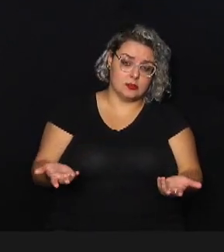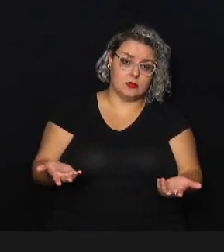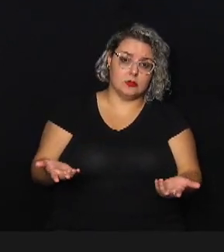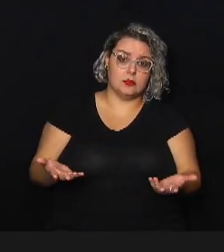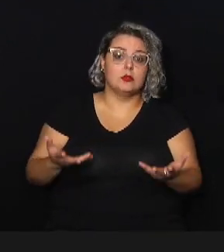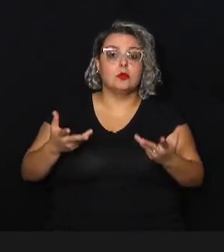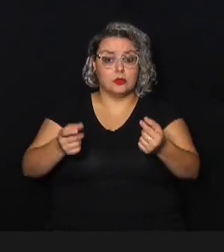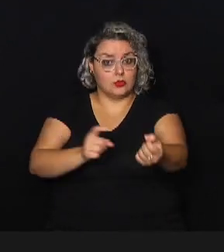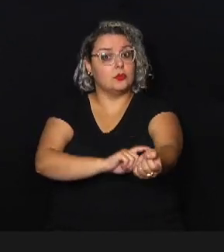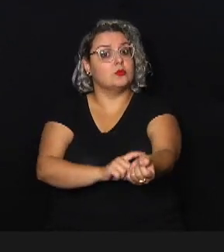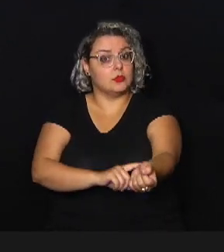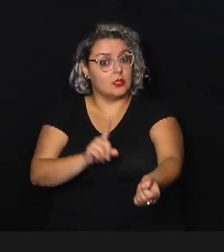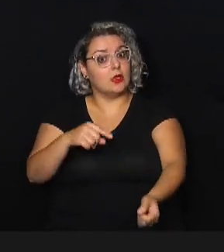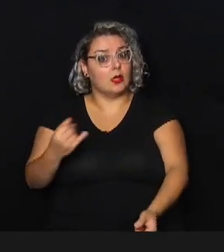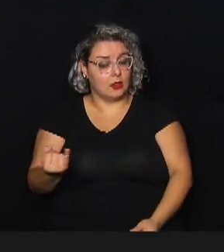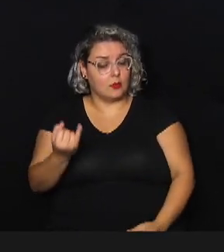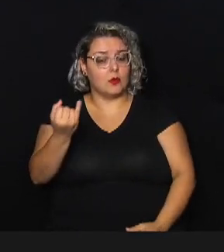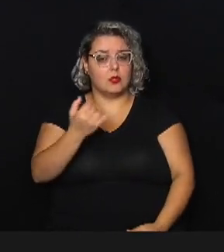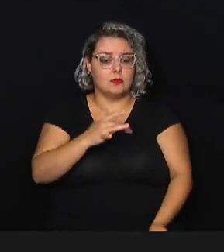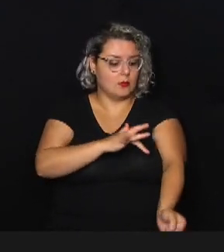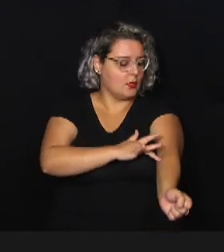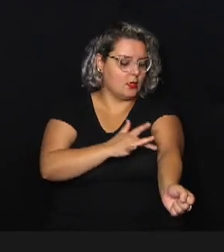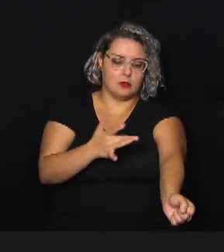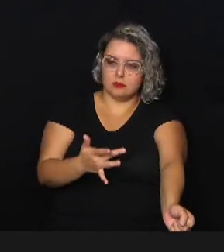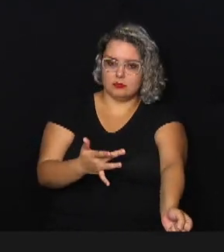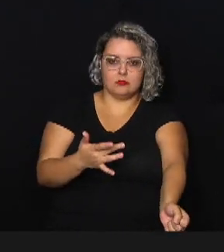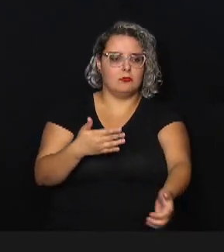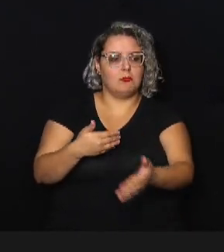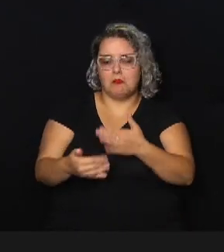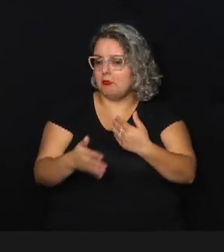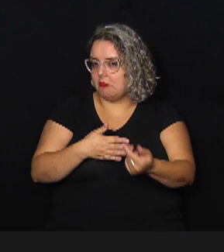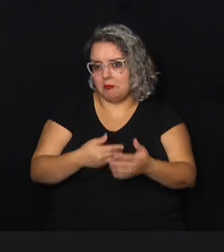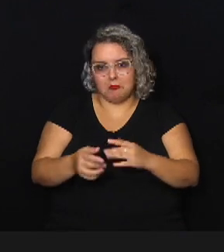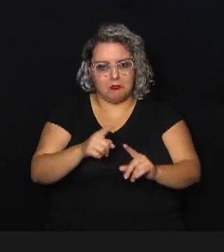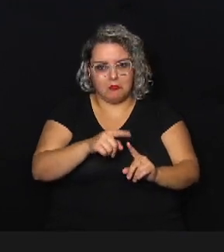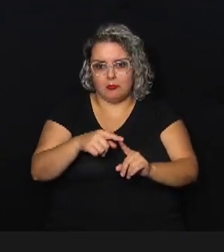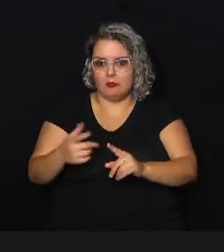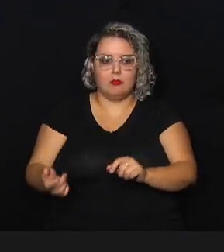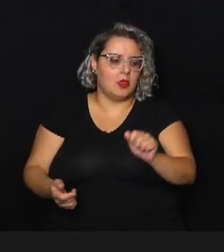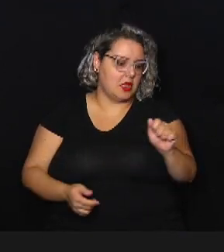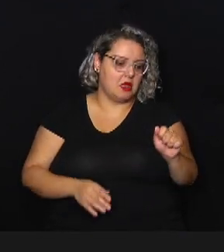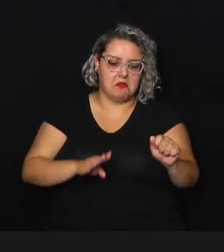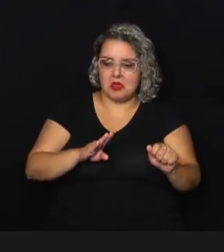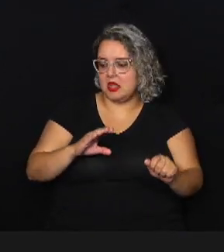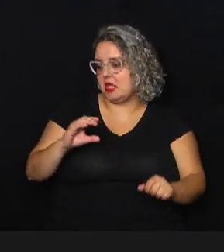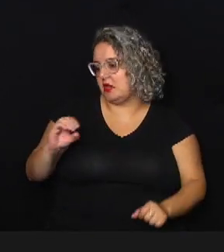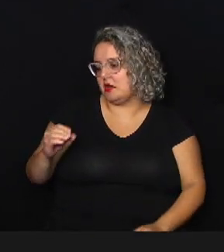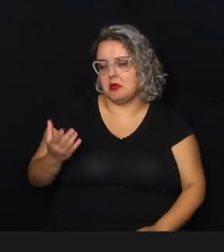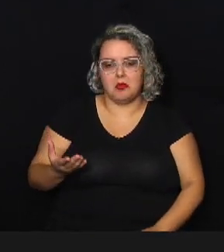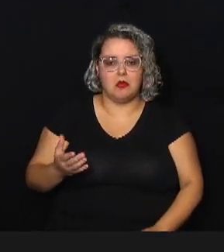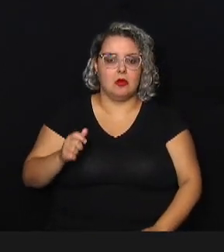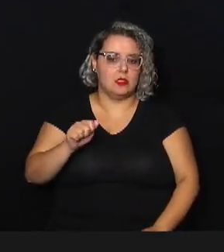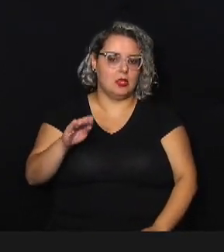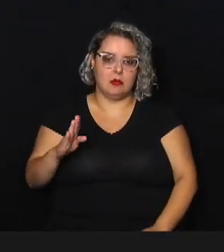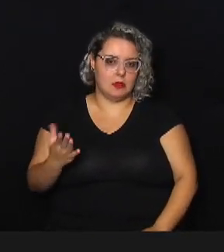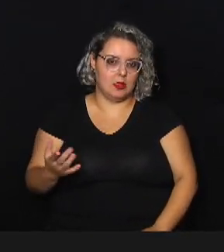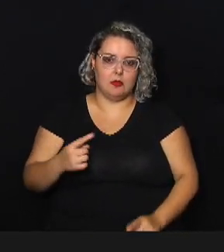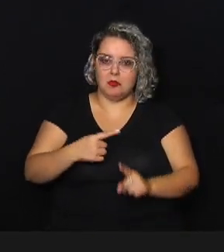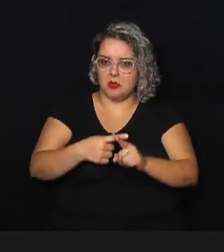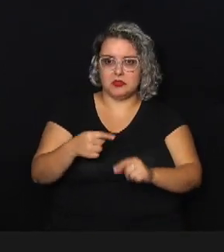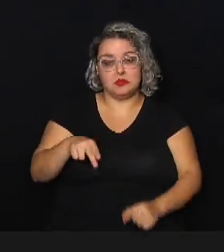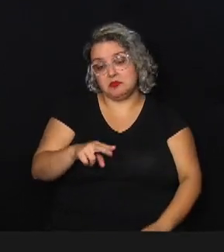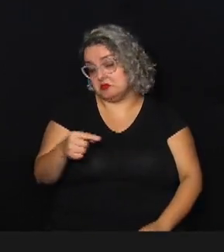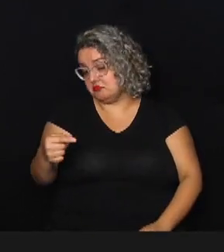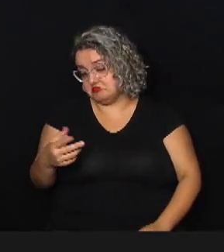sangue é importante. Tá? A doação de sangue, seja ela do tipo que for, A, B, O e AB, positivo ou